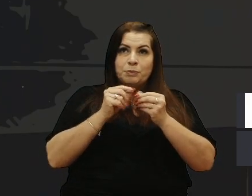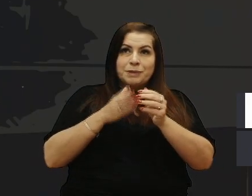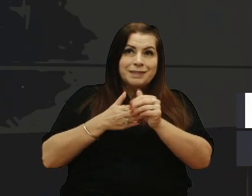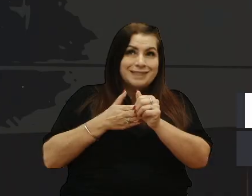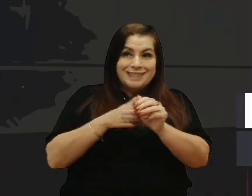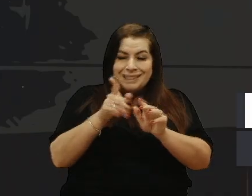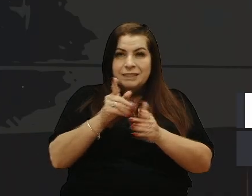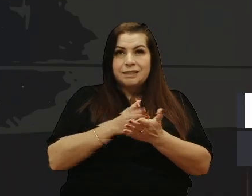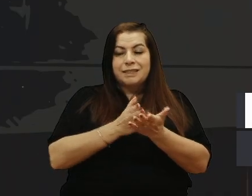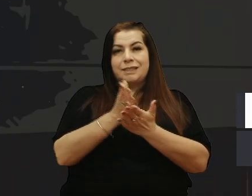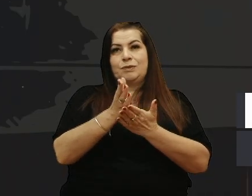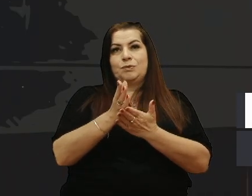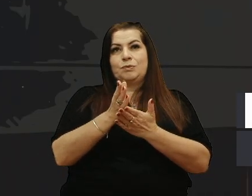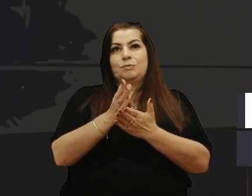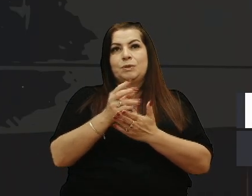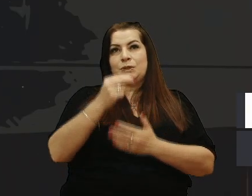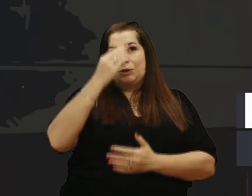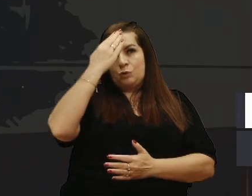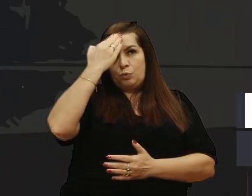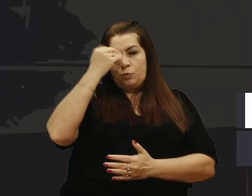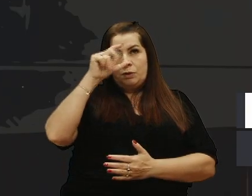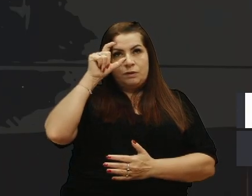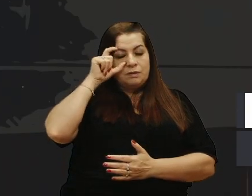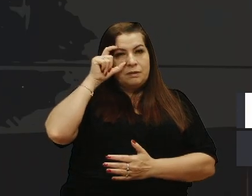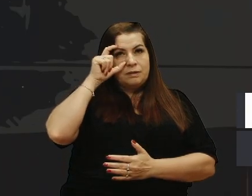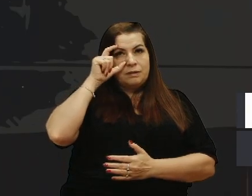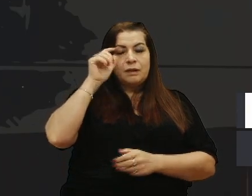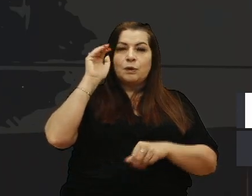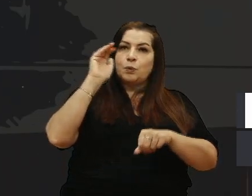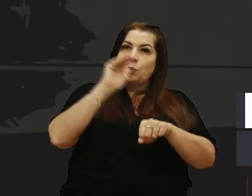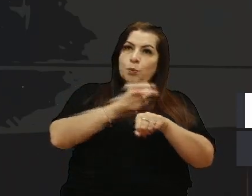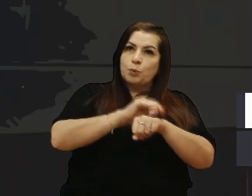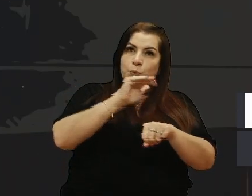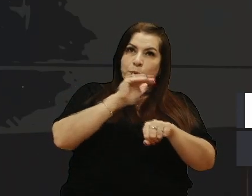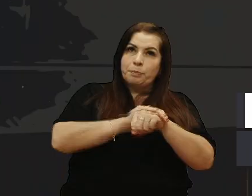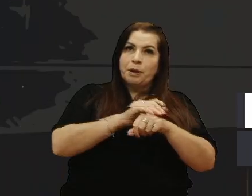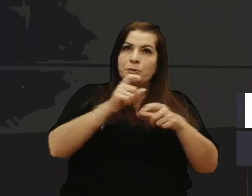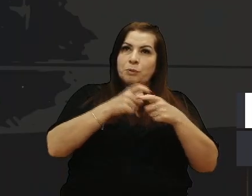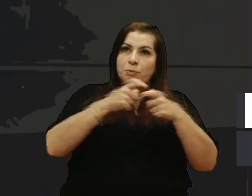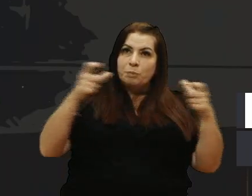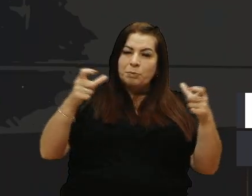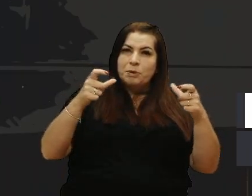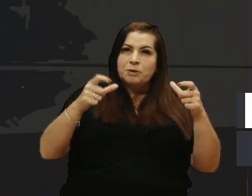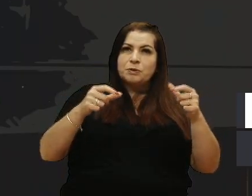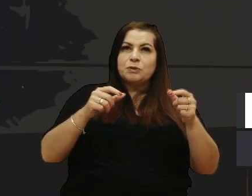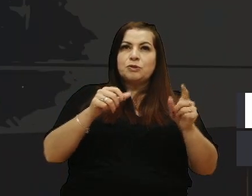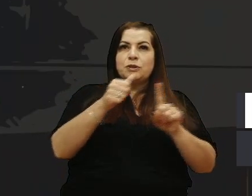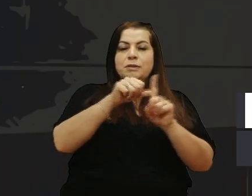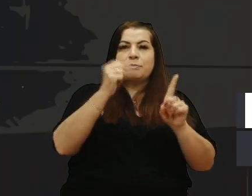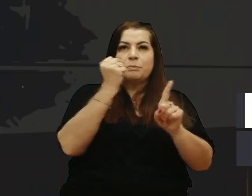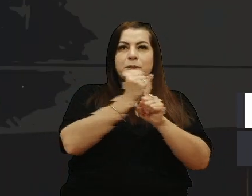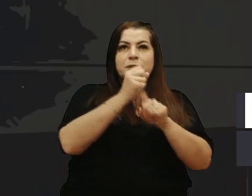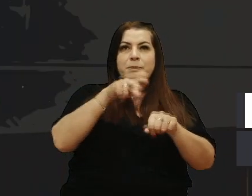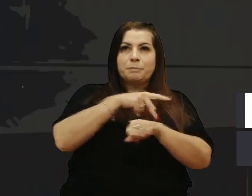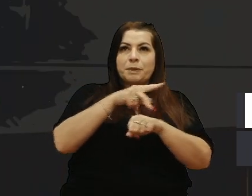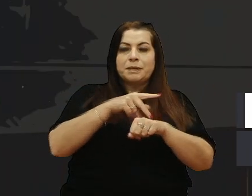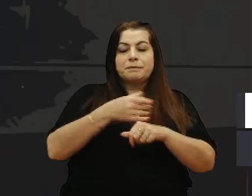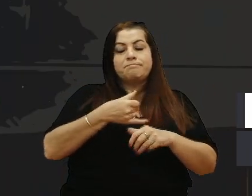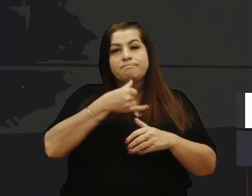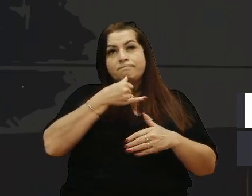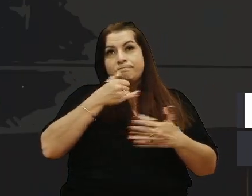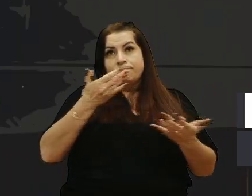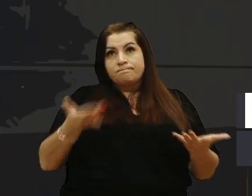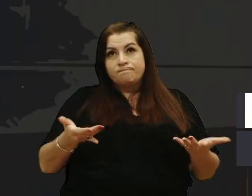seguida, a respeito da Maria da Penha, é a culpada do aumento dos feminicídios nesse país,